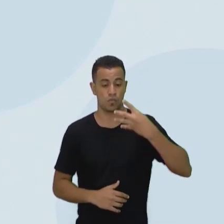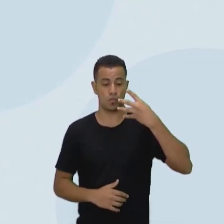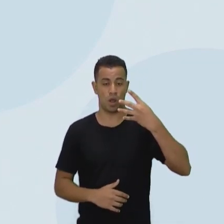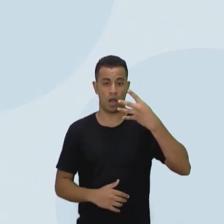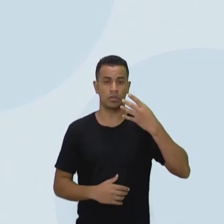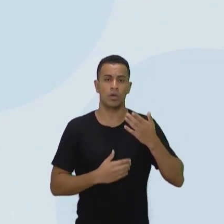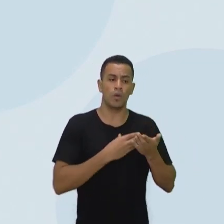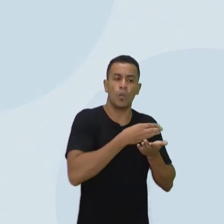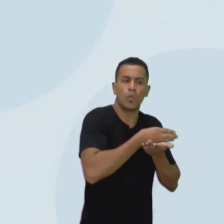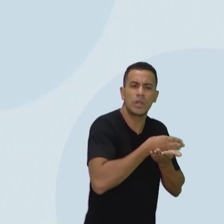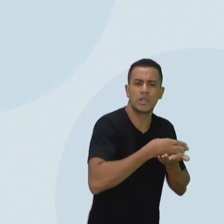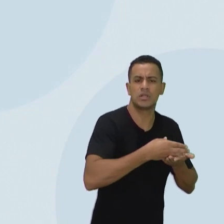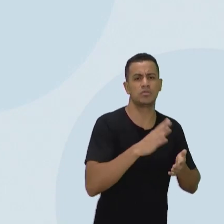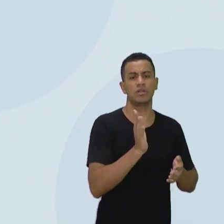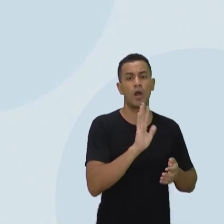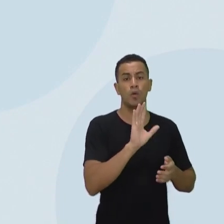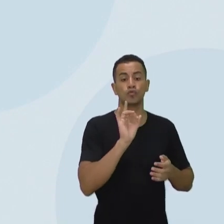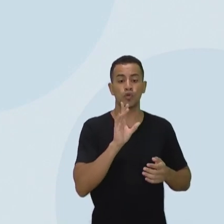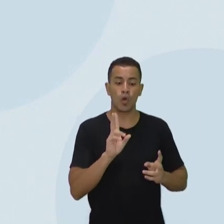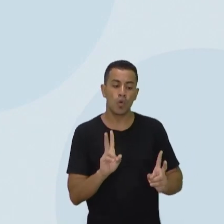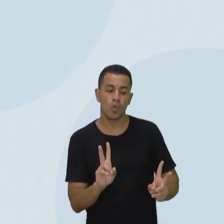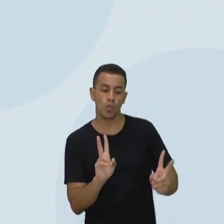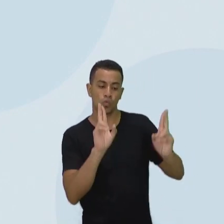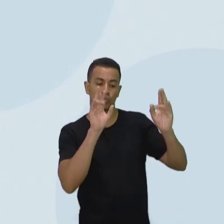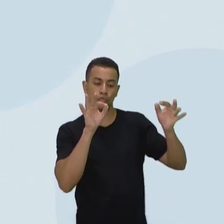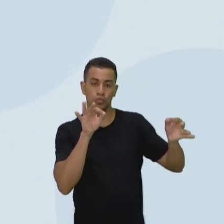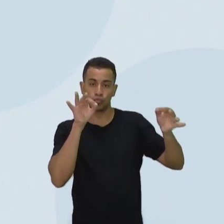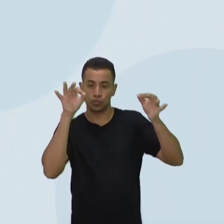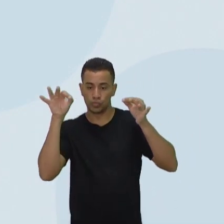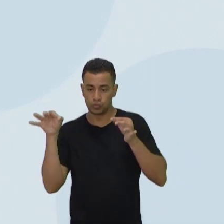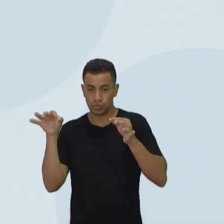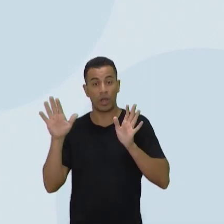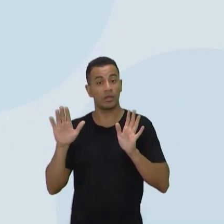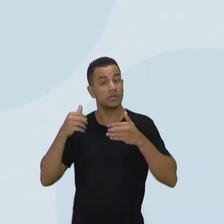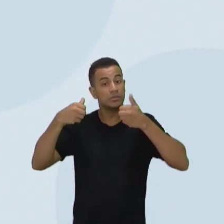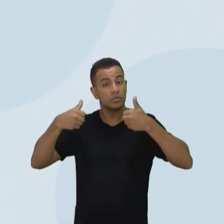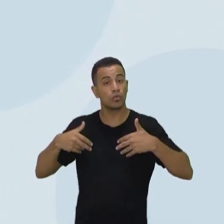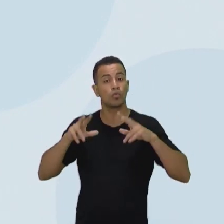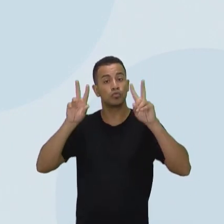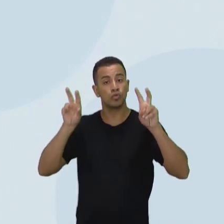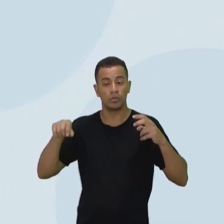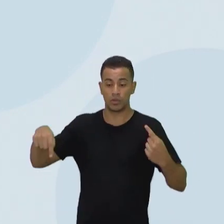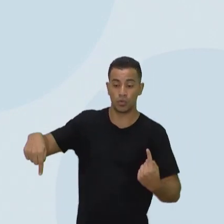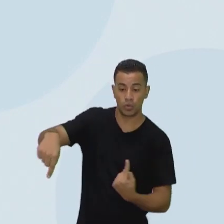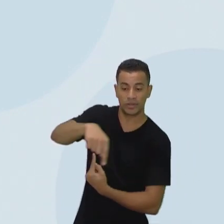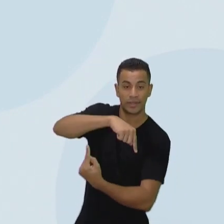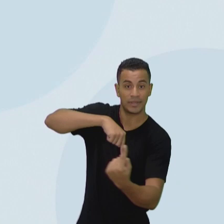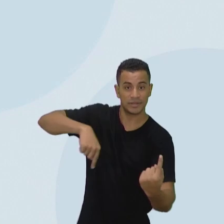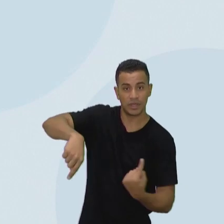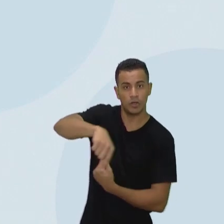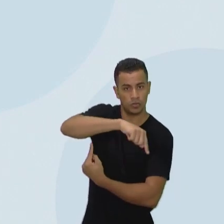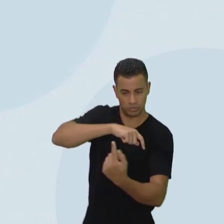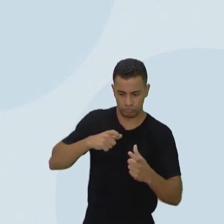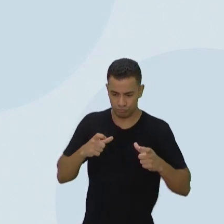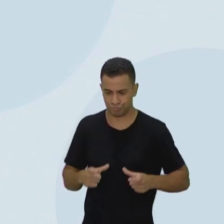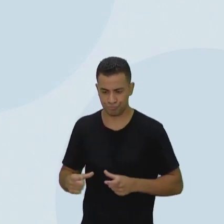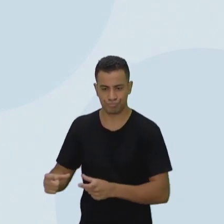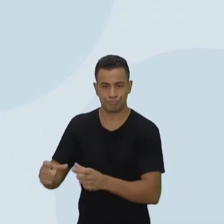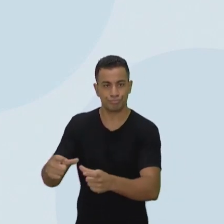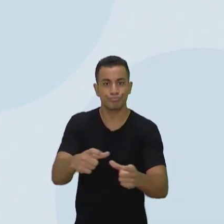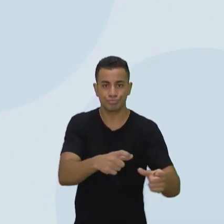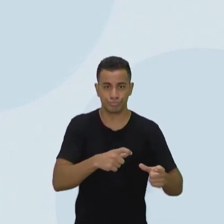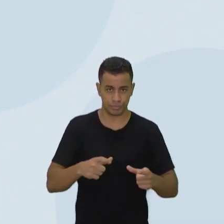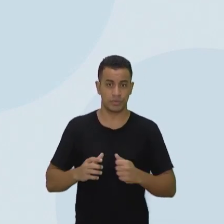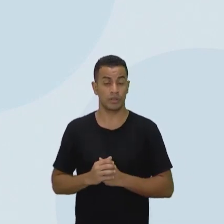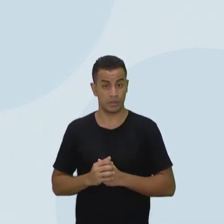gente quis trazer bem o recorte onde ele fala sobre essa estação por rotações. Então, para contextualizar um pouco